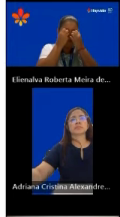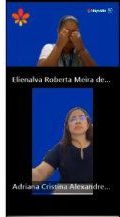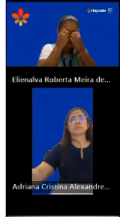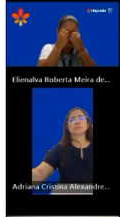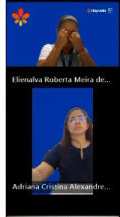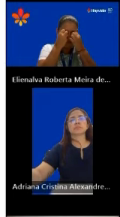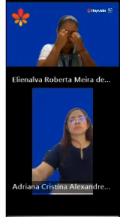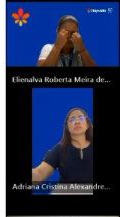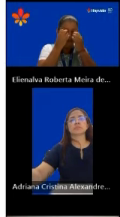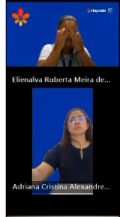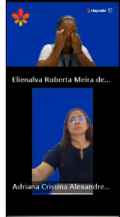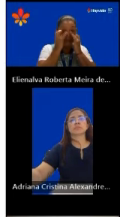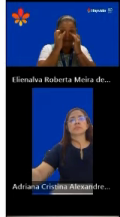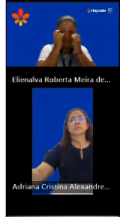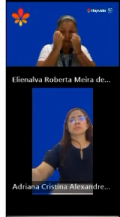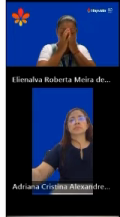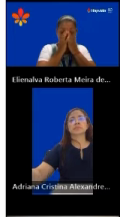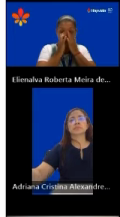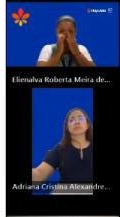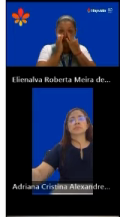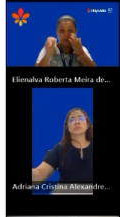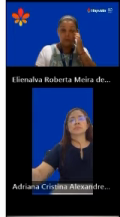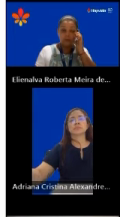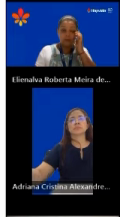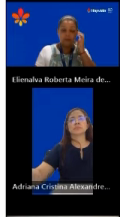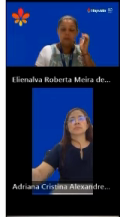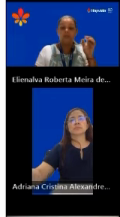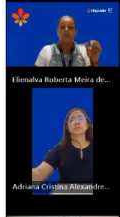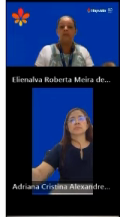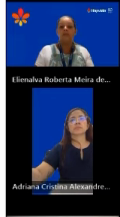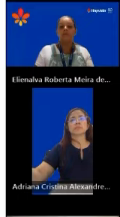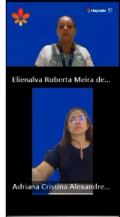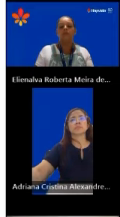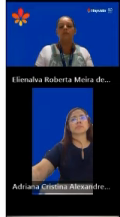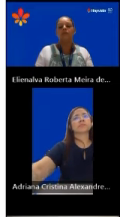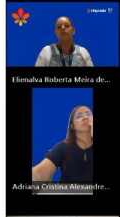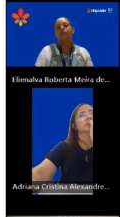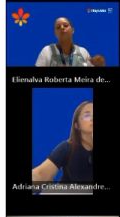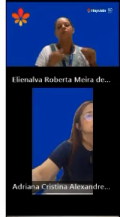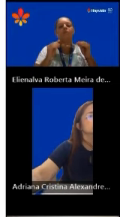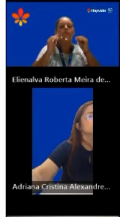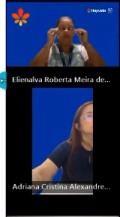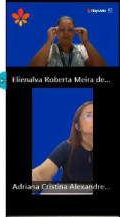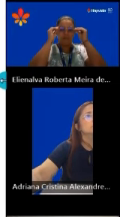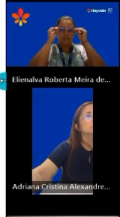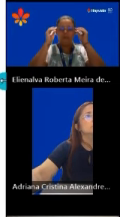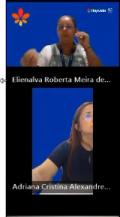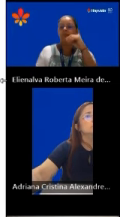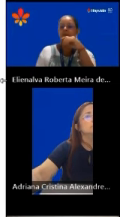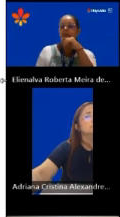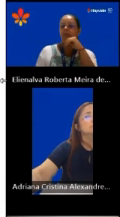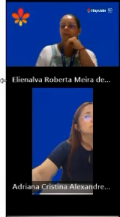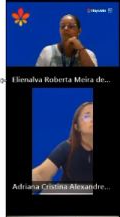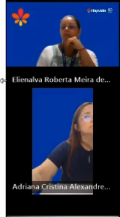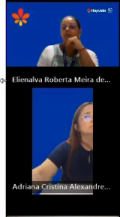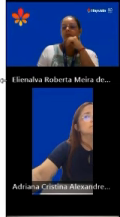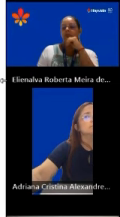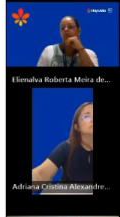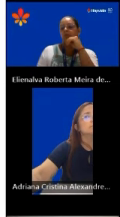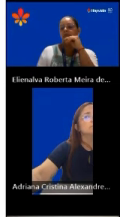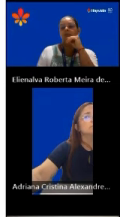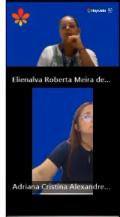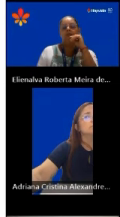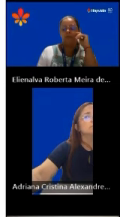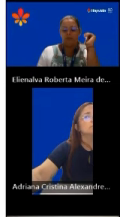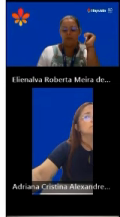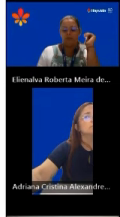gente realiza outras atividades, coloca no nosso prontuário do paciente, enfim, mas a gente não faz nosso checklist, então a gente precisa se atentar a isso também. Depois a gente põe ali nosso número do